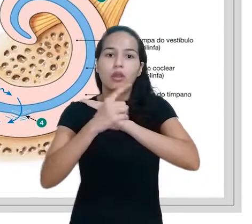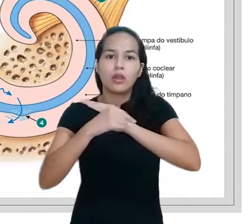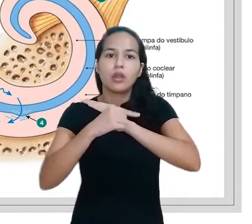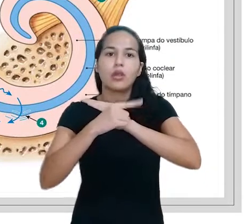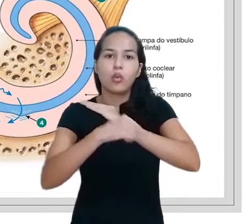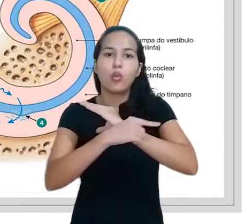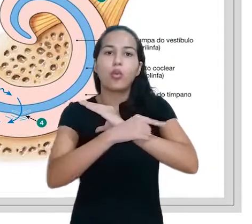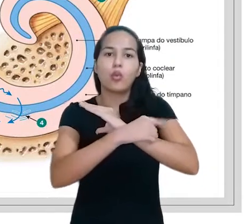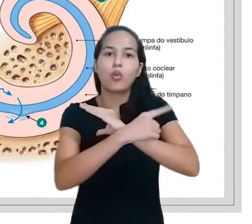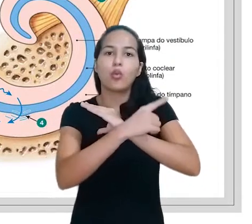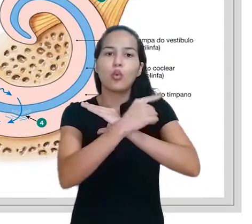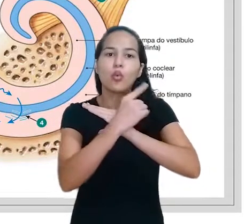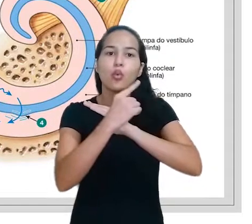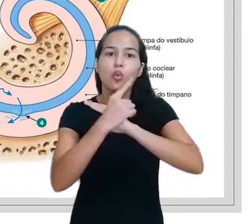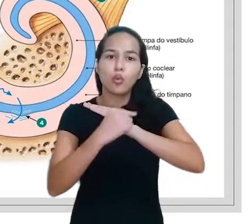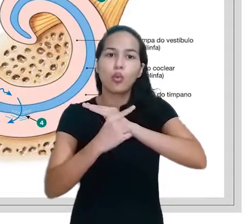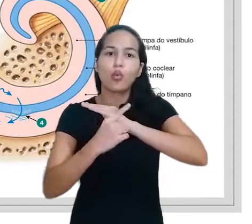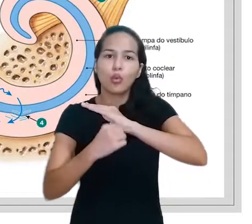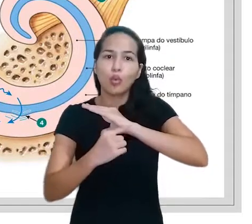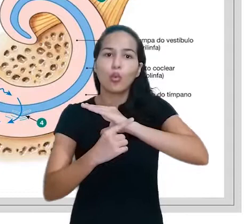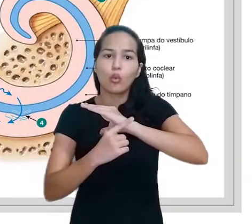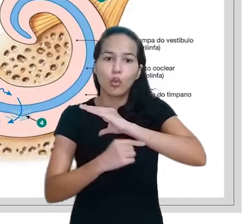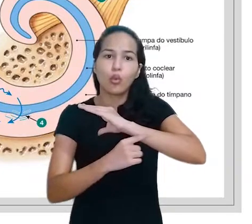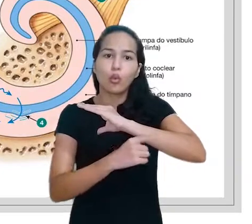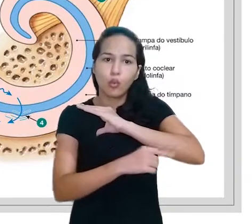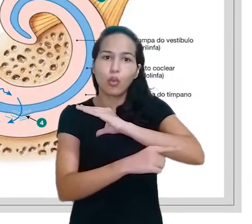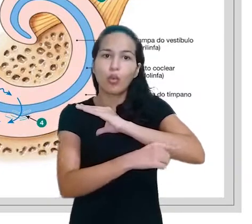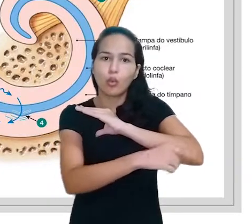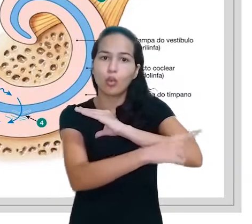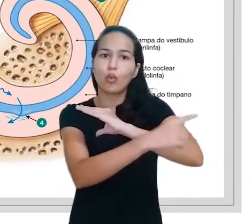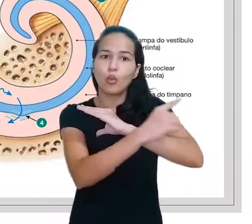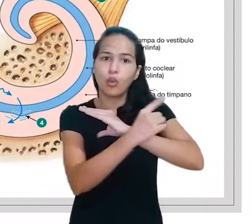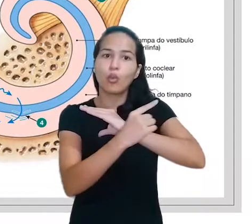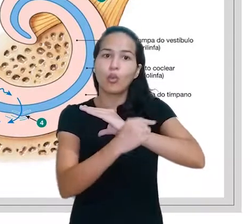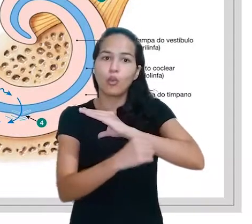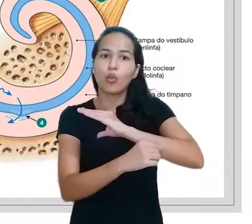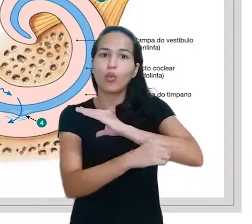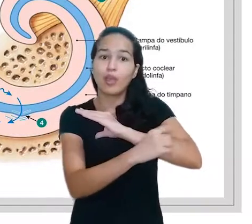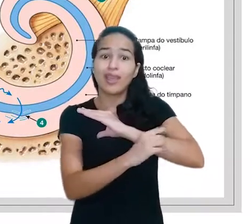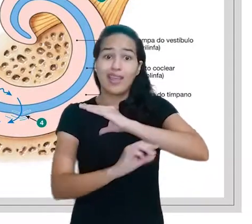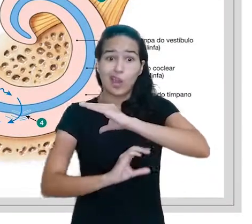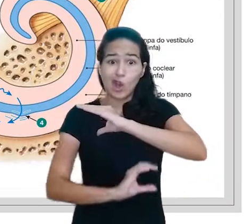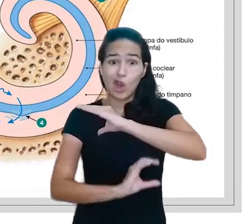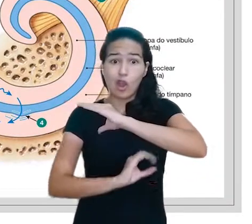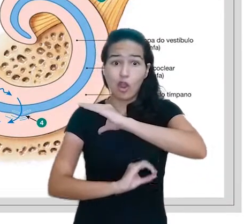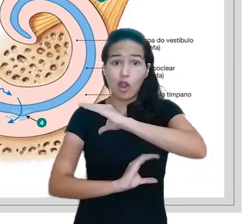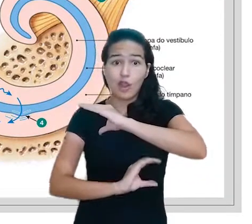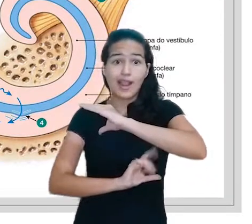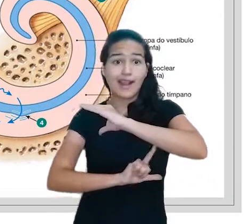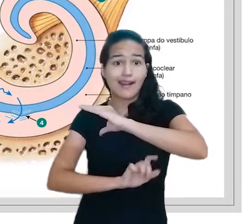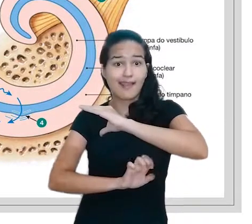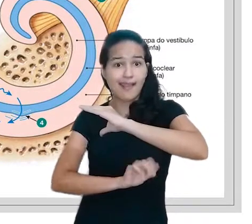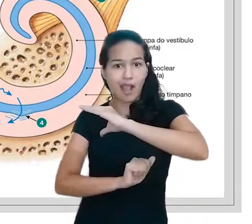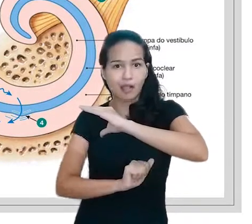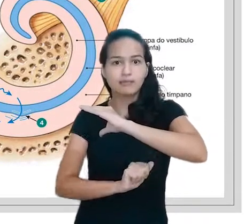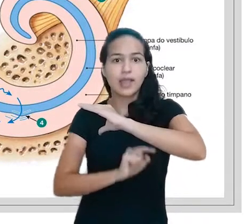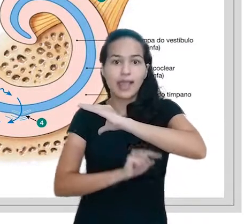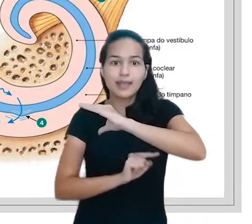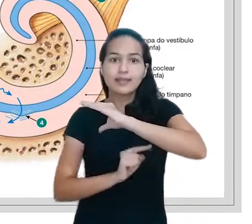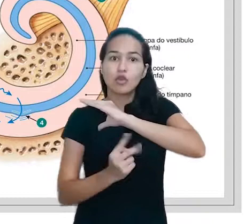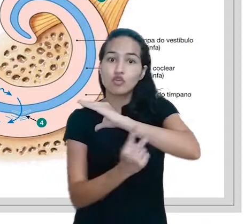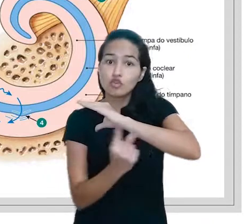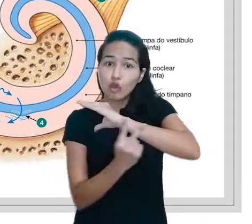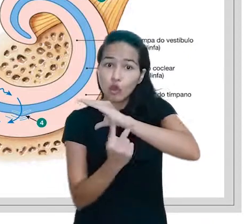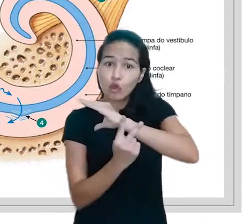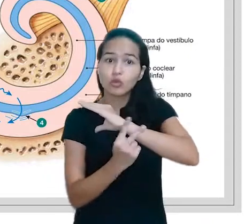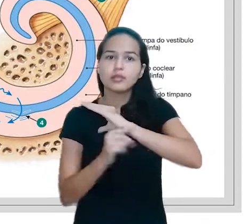essa vibração vai chegar ao vestíbulo, ao aparelho vestibular e na cóclea. Tanto o aparelho vestibular como a